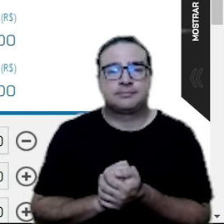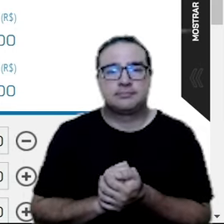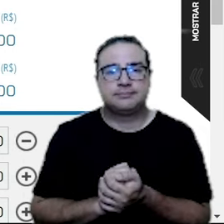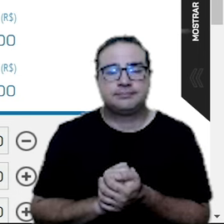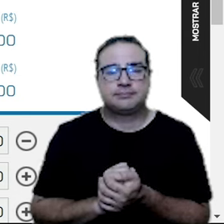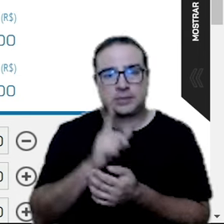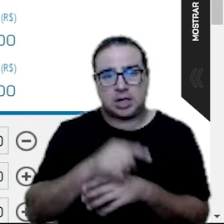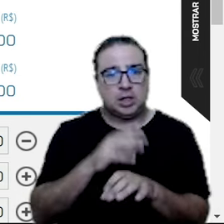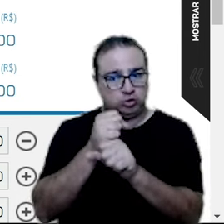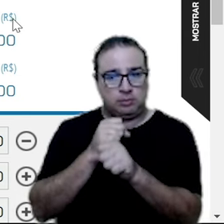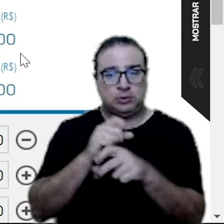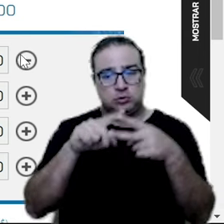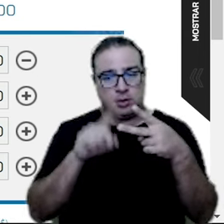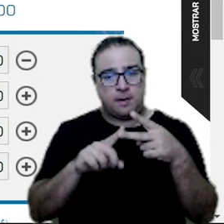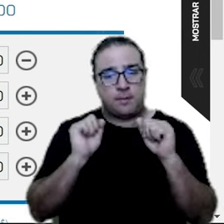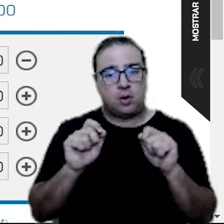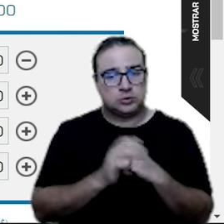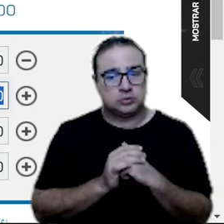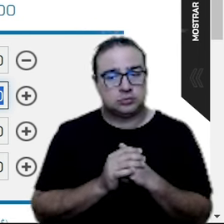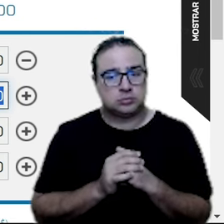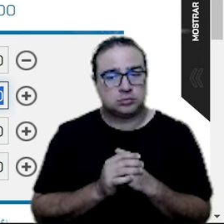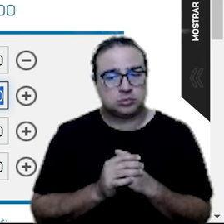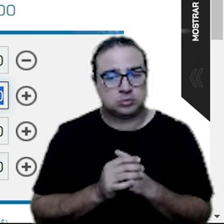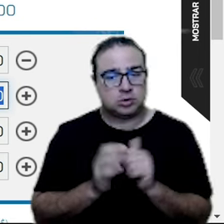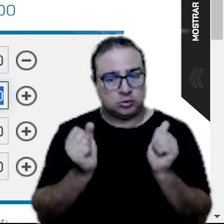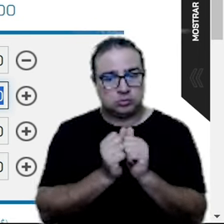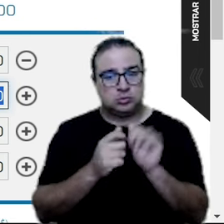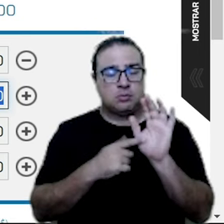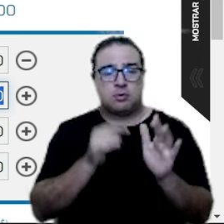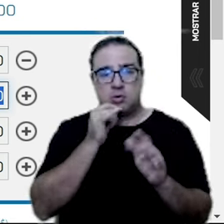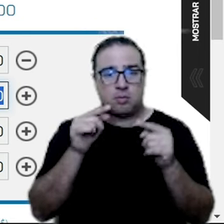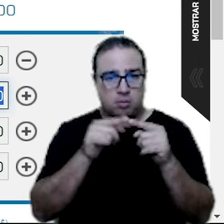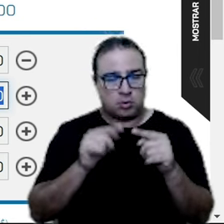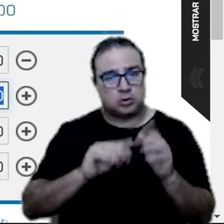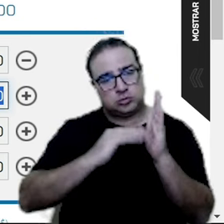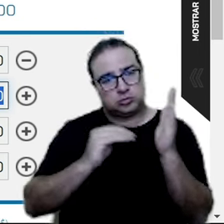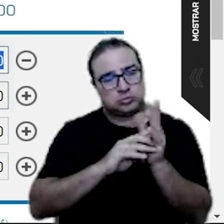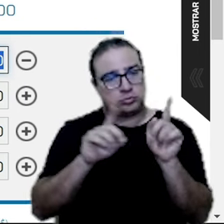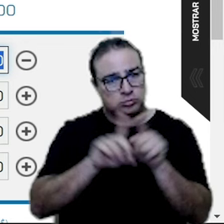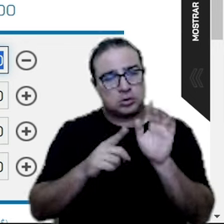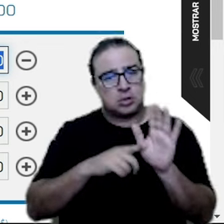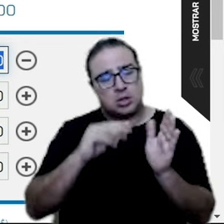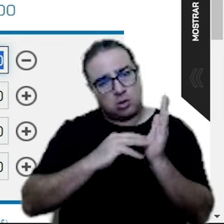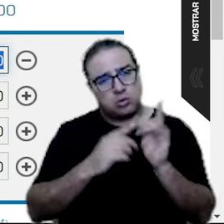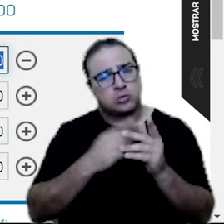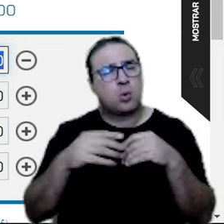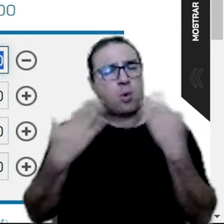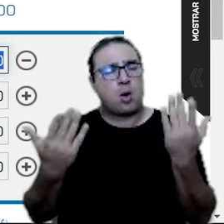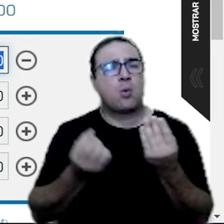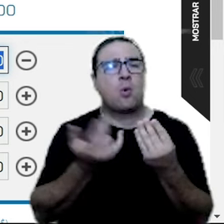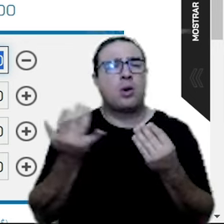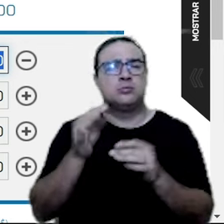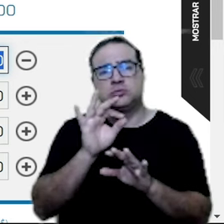eh é a soma dos dois eu posso aqui acrescentar por aqui ou dar um desconto por aqui se eu der um desconto